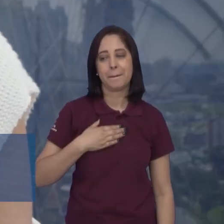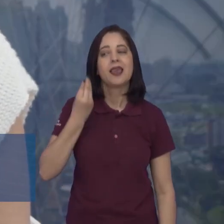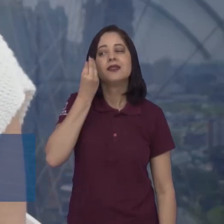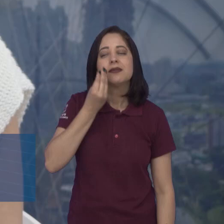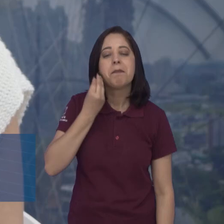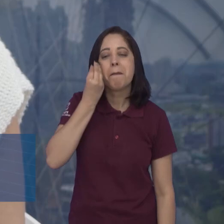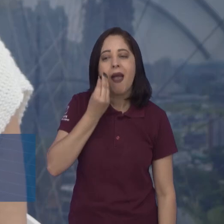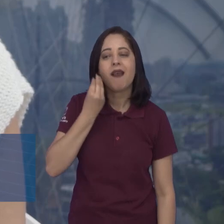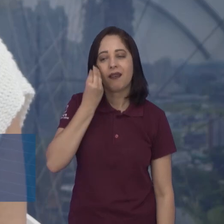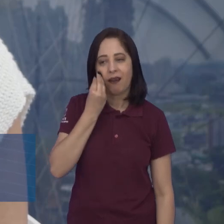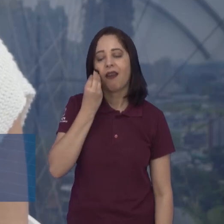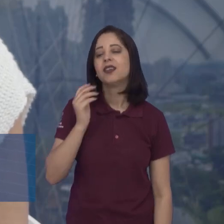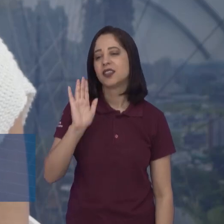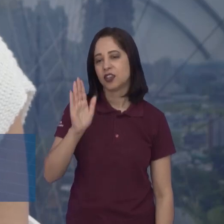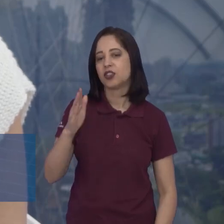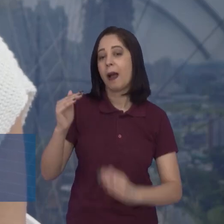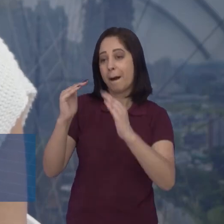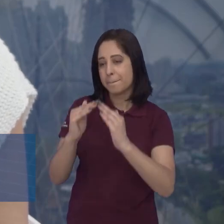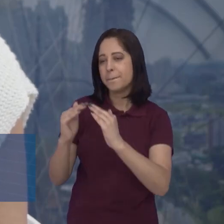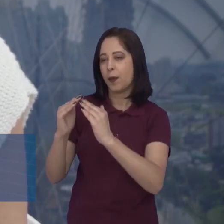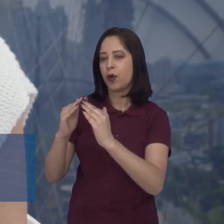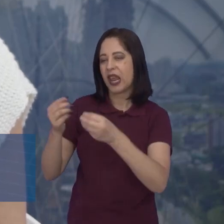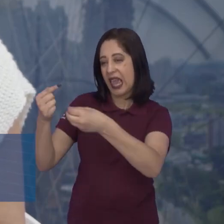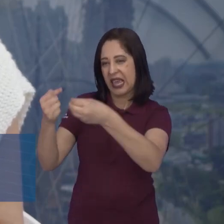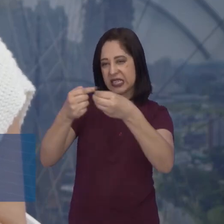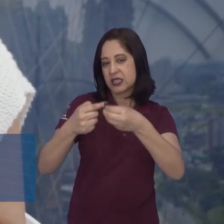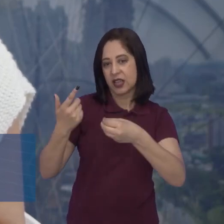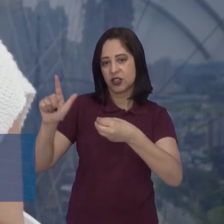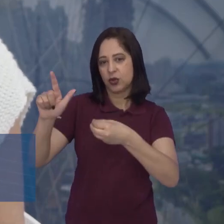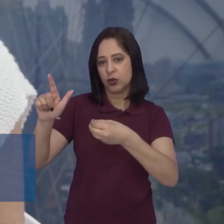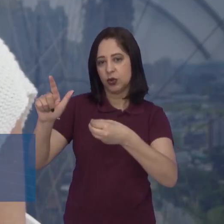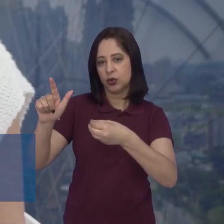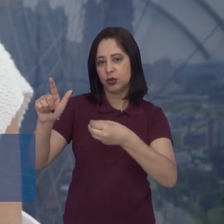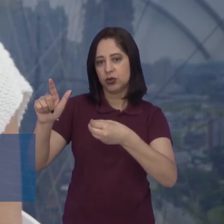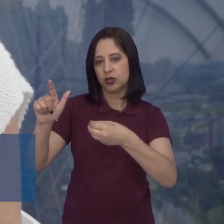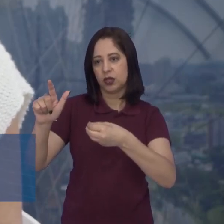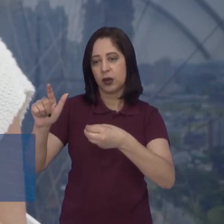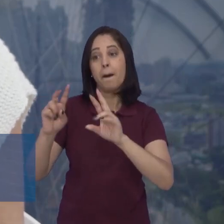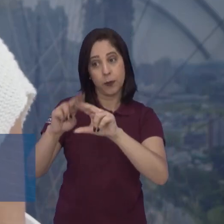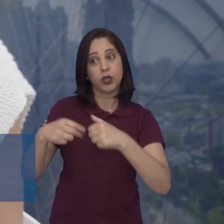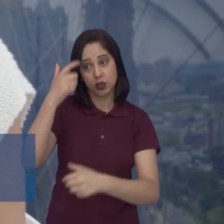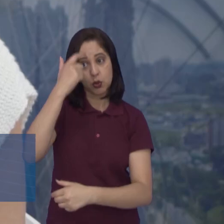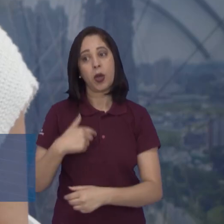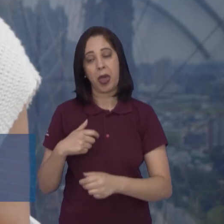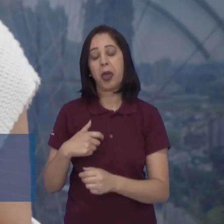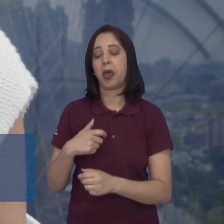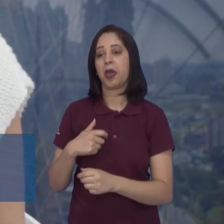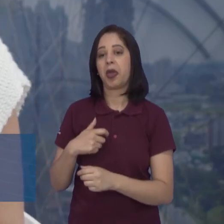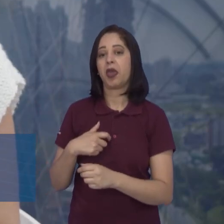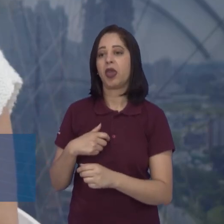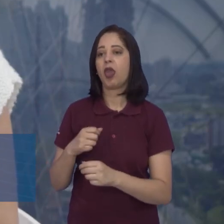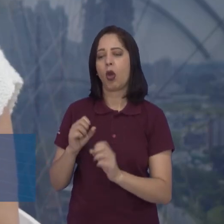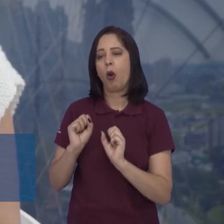pessoal de ter morado em alguns lugares me traz uma propriedade de fala quanto à qualidade de